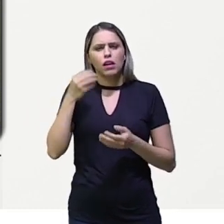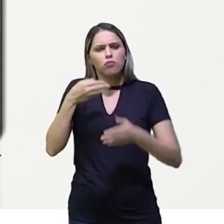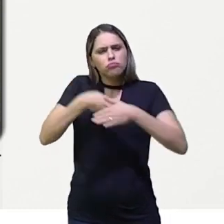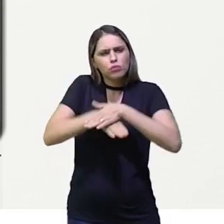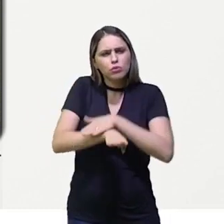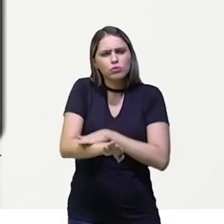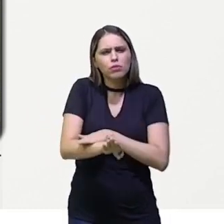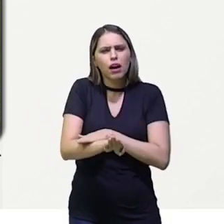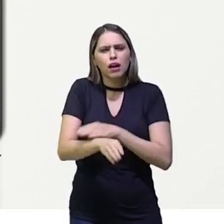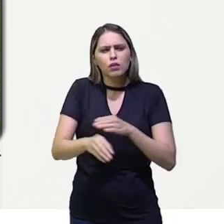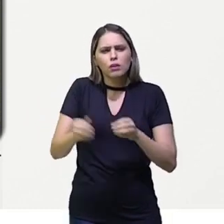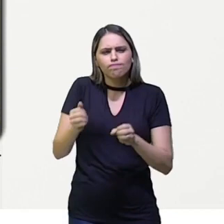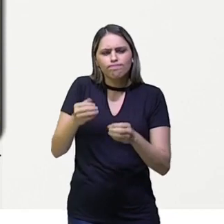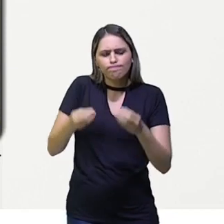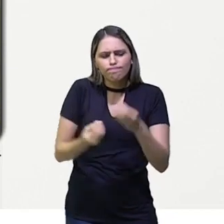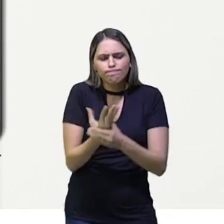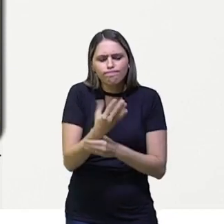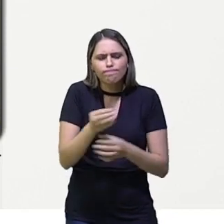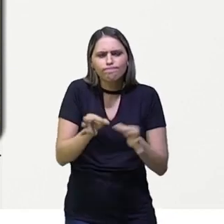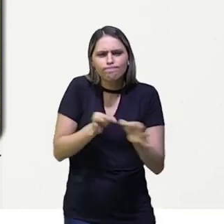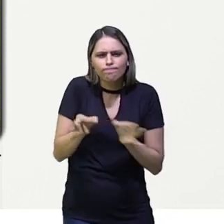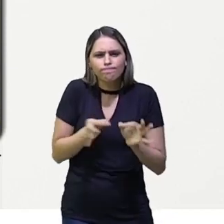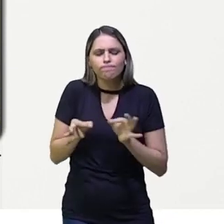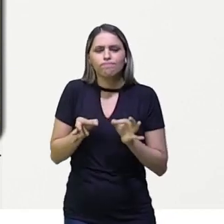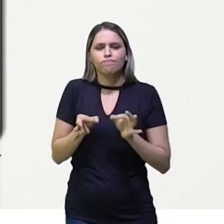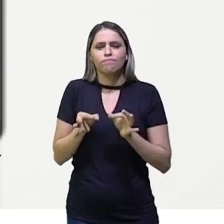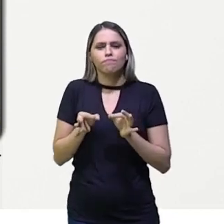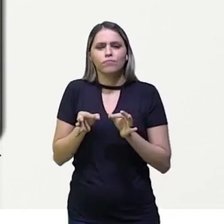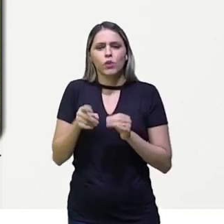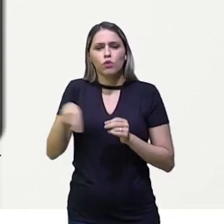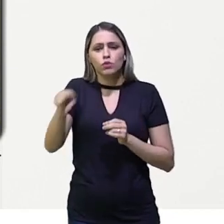sua pipa, né? Você está usando